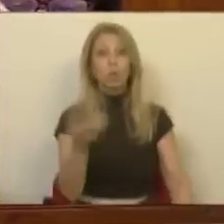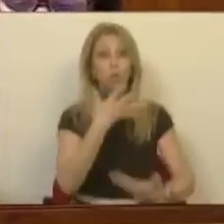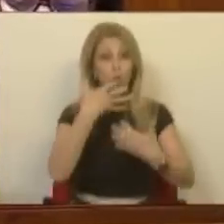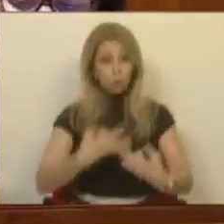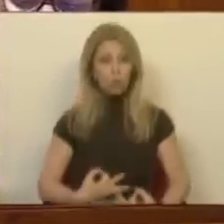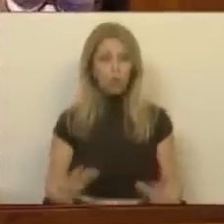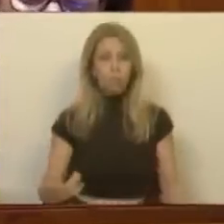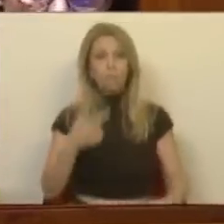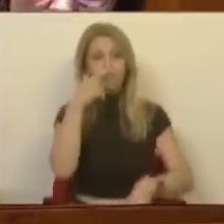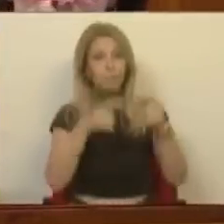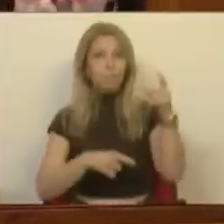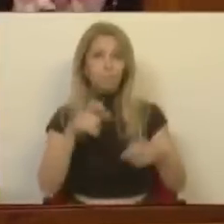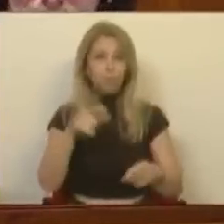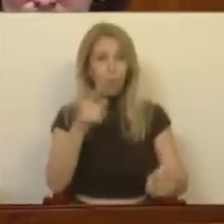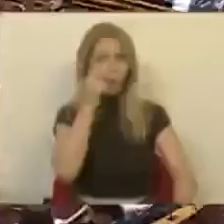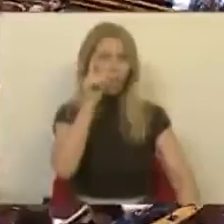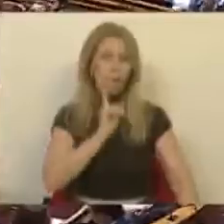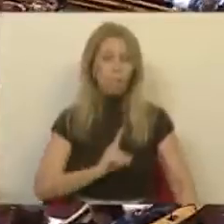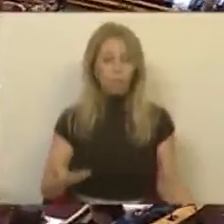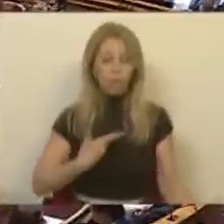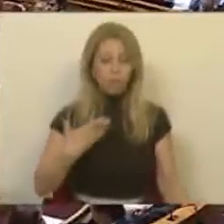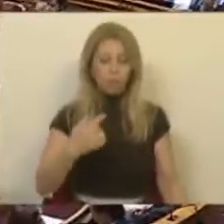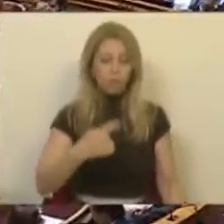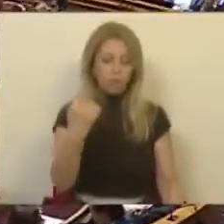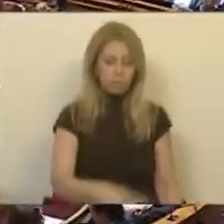todos muito obrigado senhor obrigado